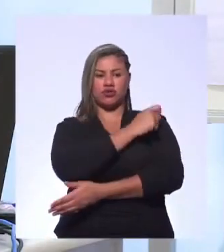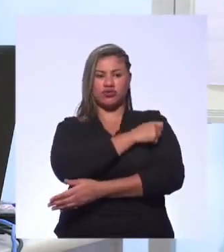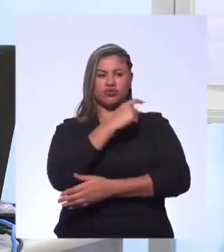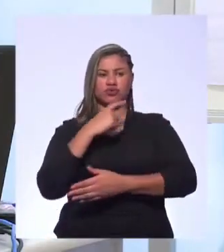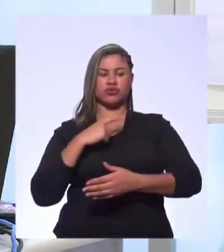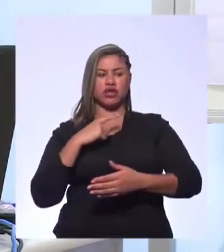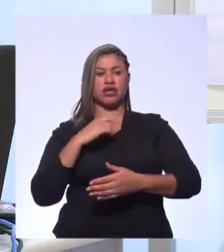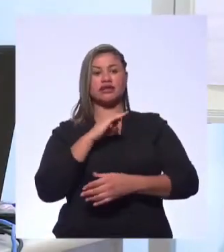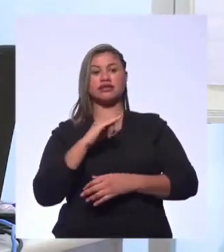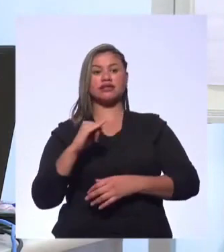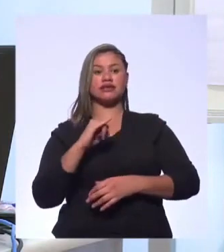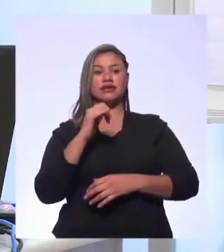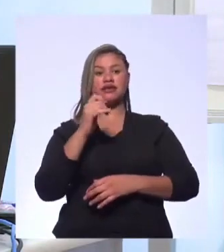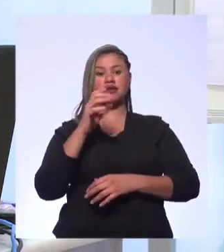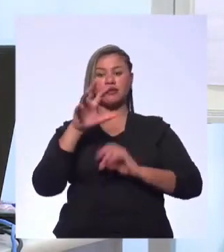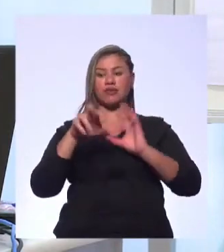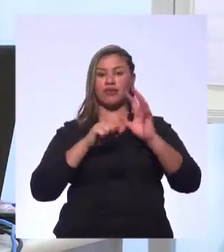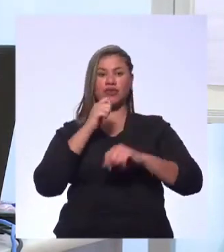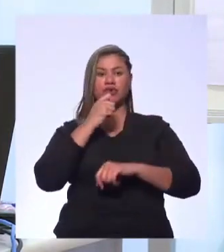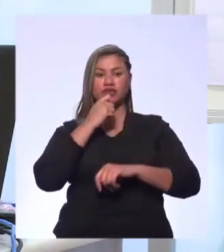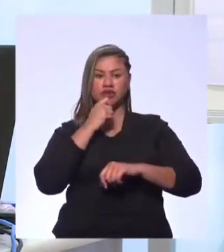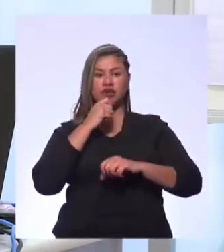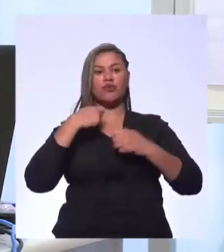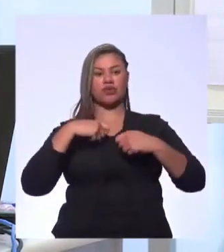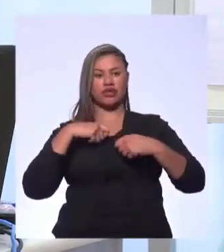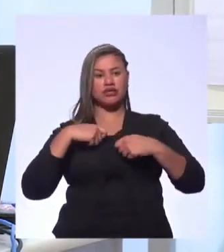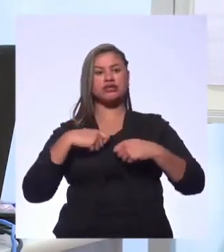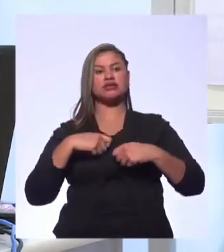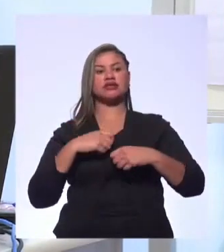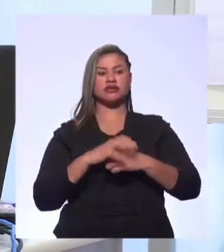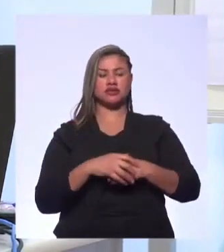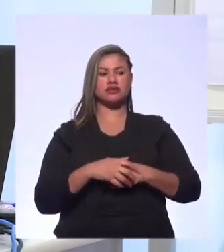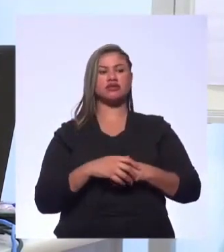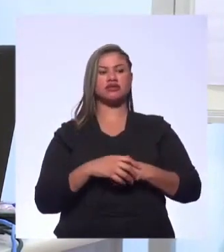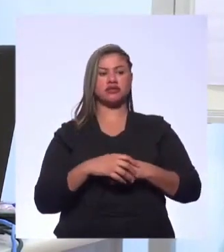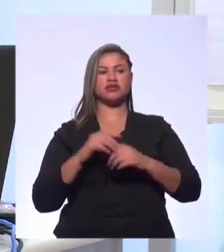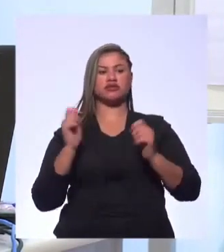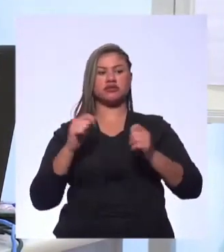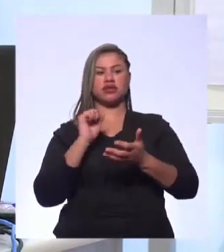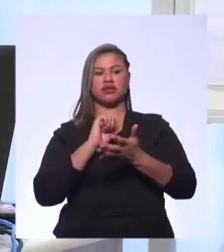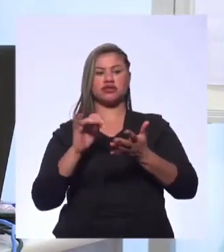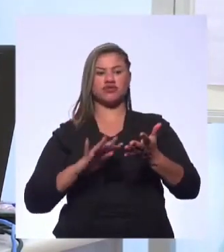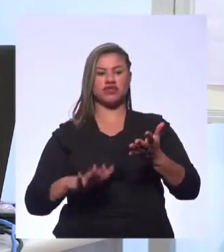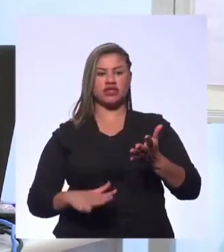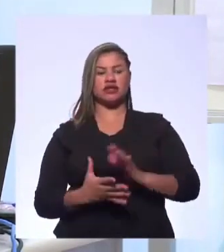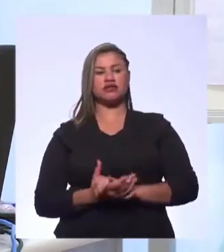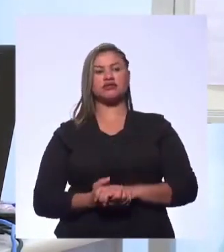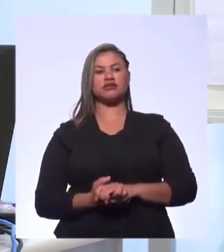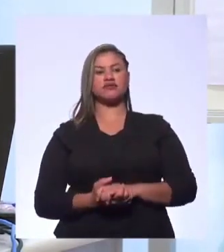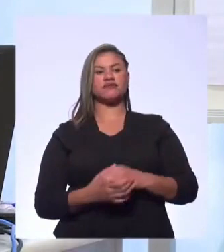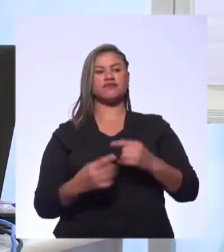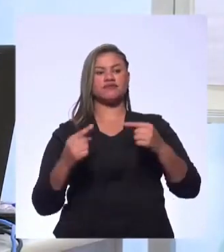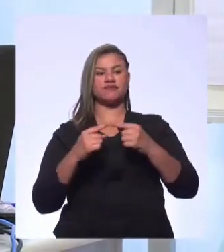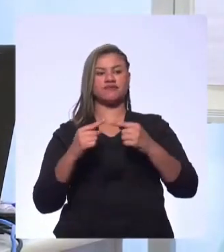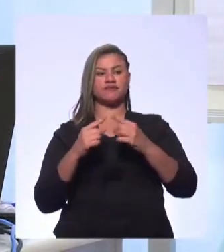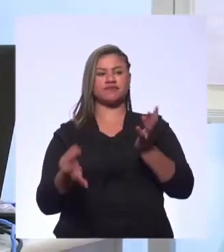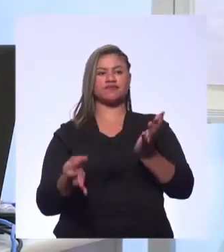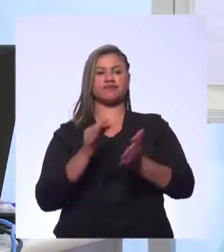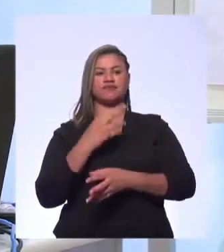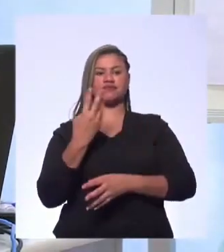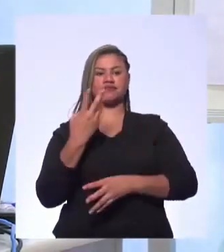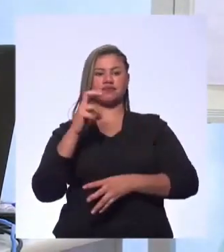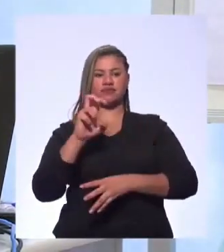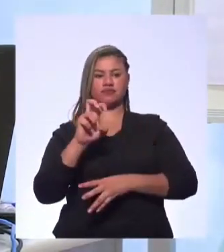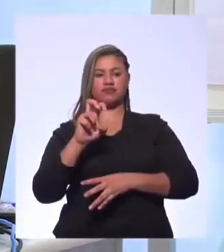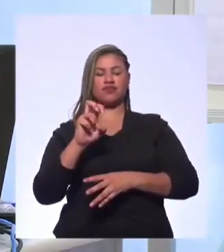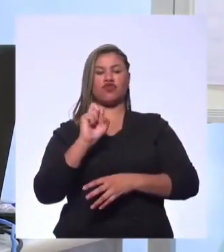não recebeu ainda, tem que buscar, né? Para vocês terem a facilidade de realizar todas as atividades. Ela está na página 35 do volume